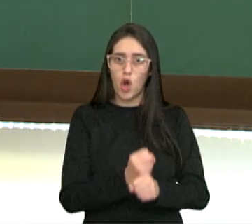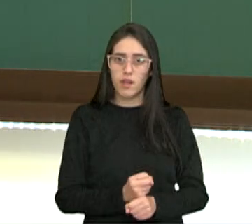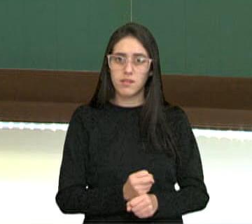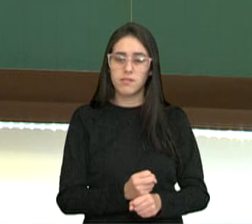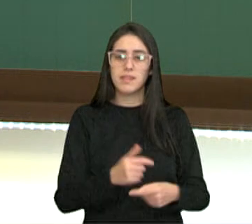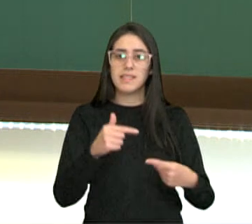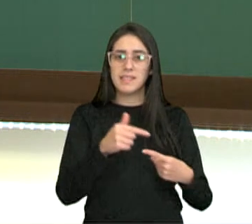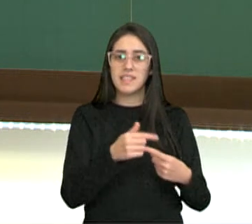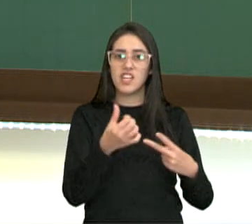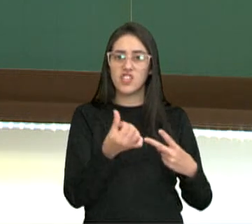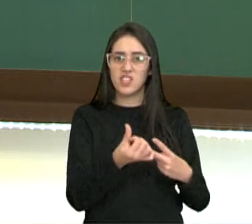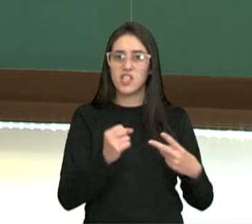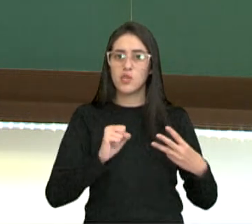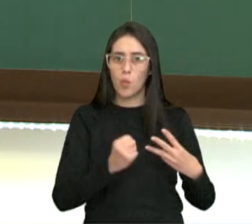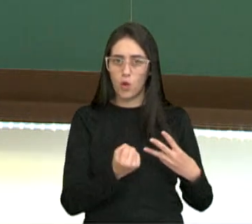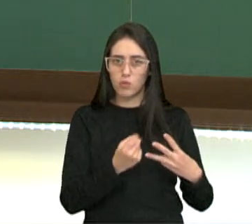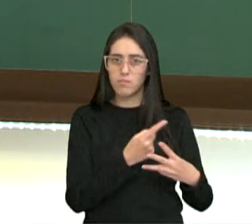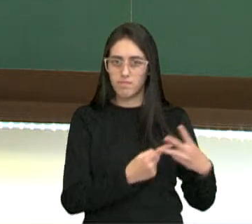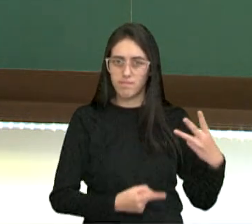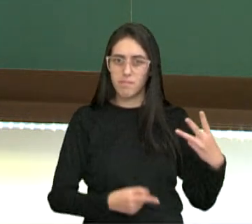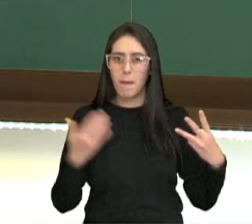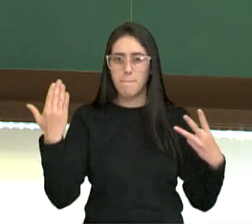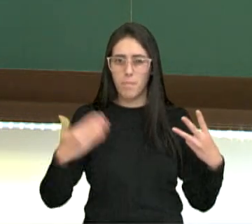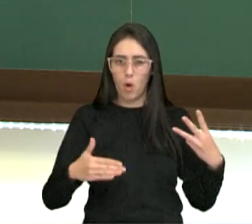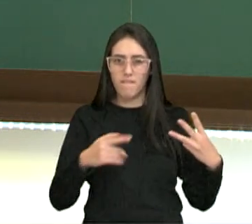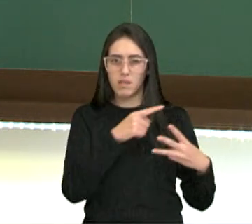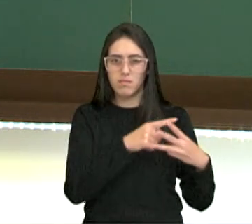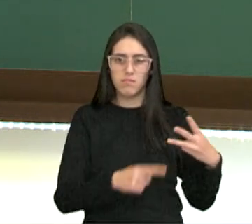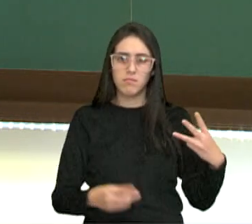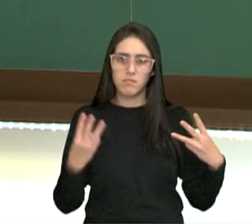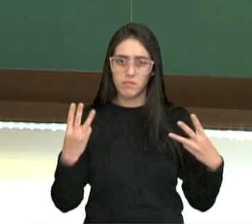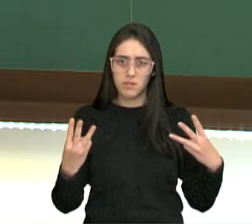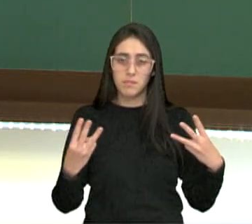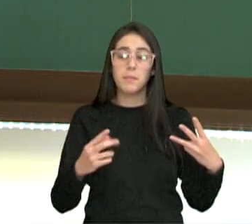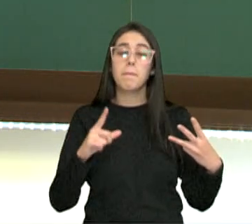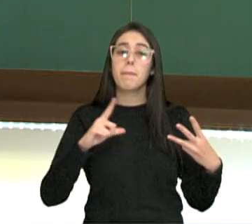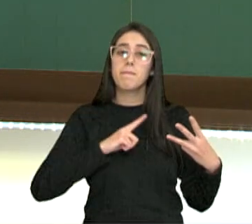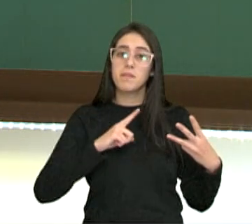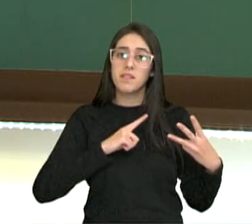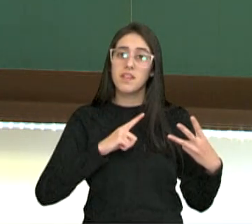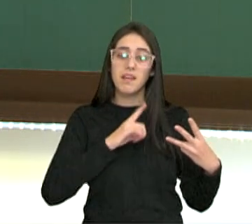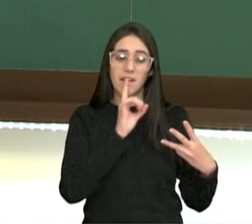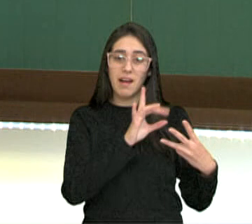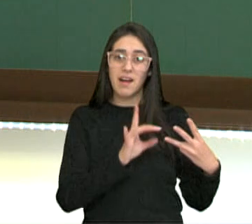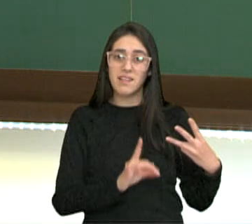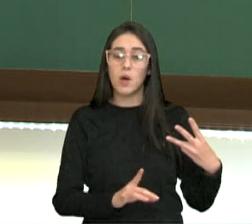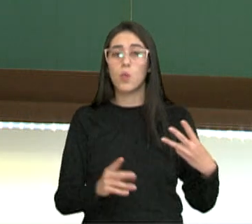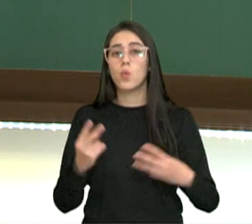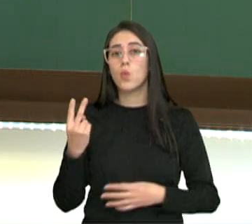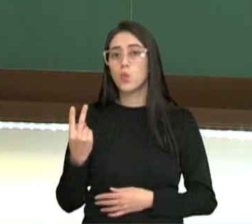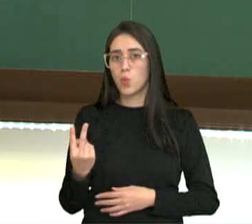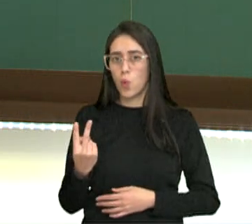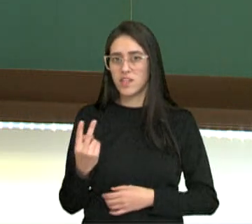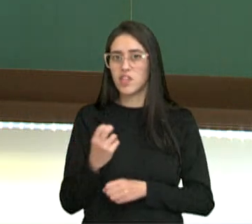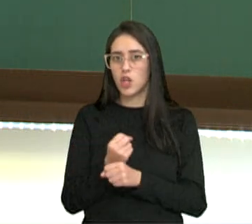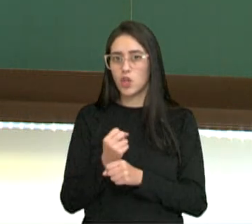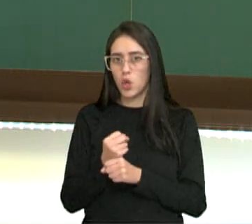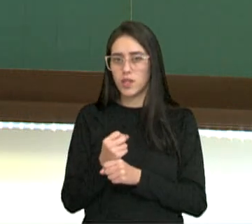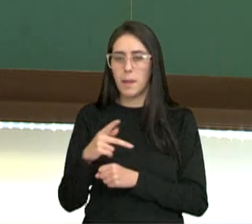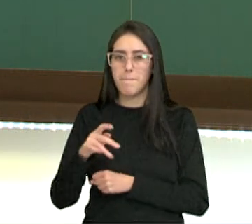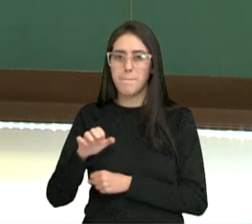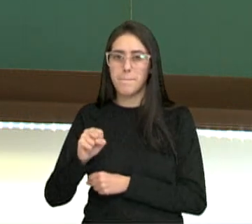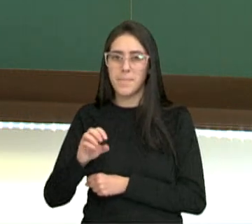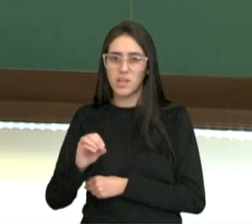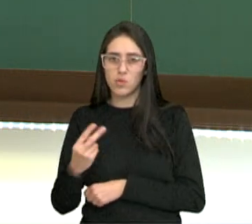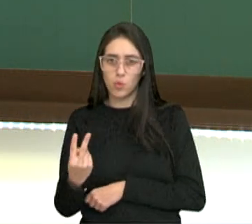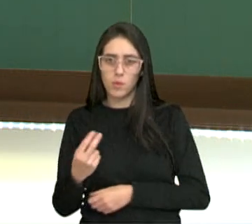7, 6 e 8. Todas as 3 provas têm peso 2. Vamos analisar, então, se eu